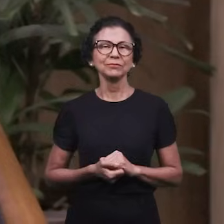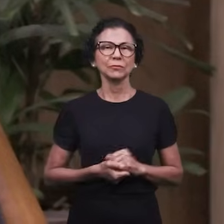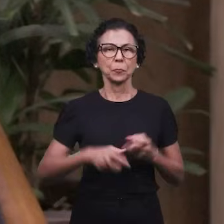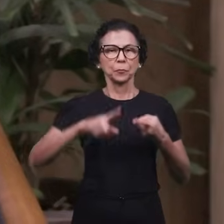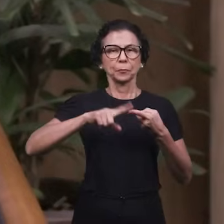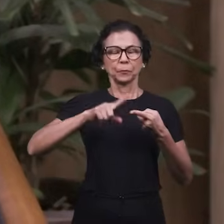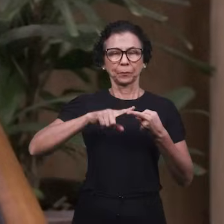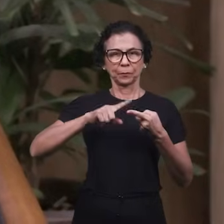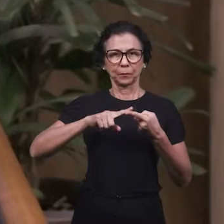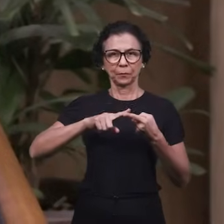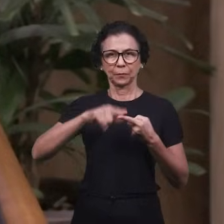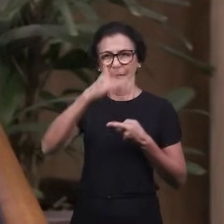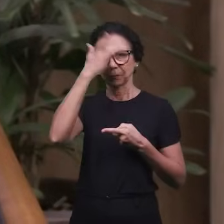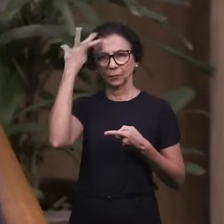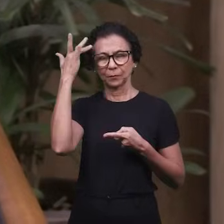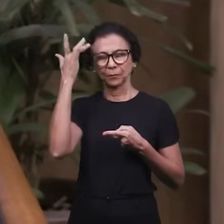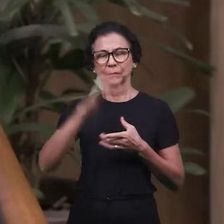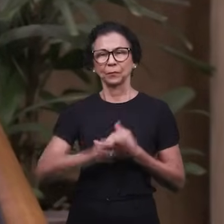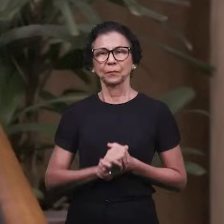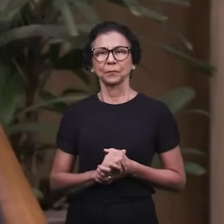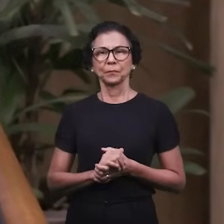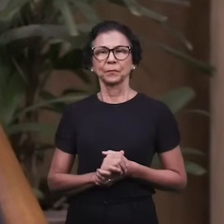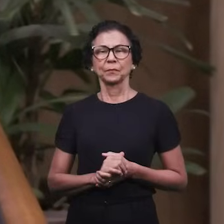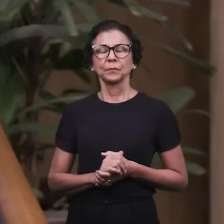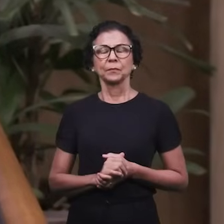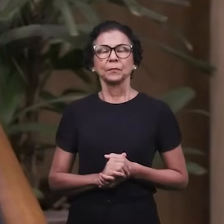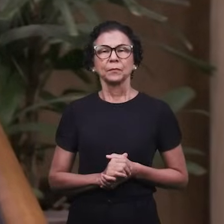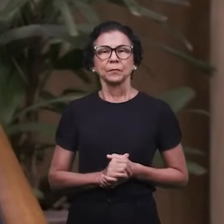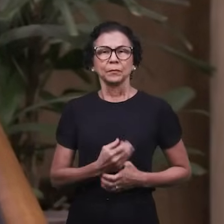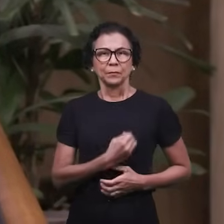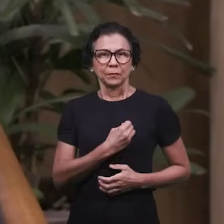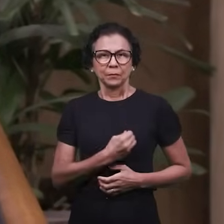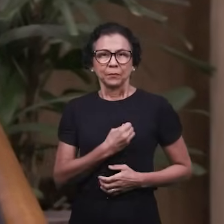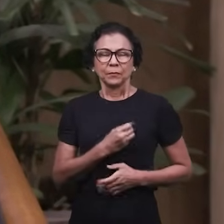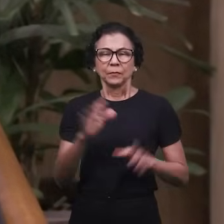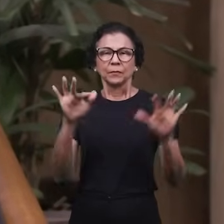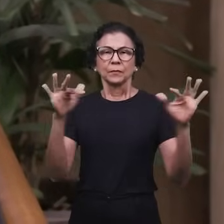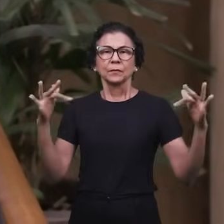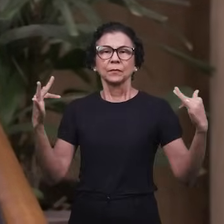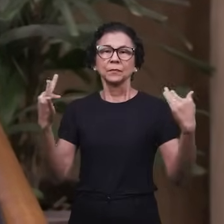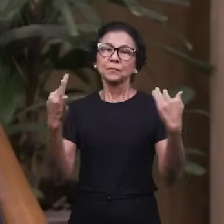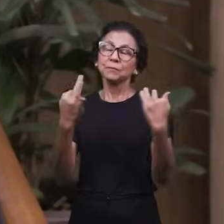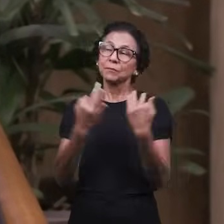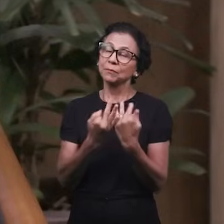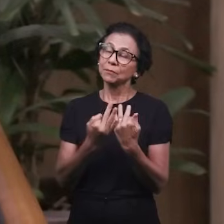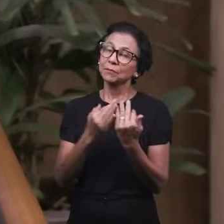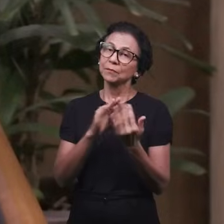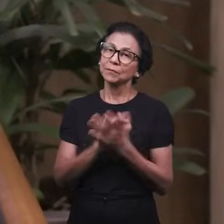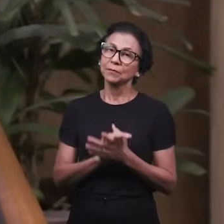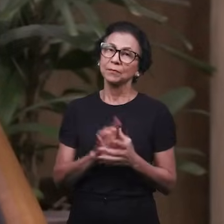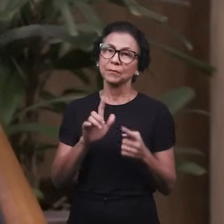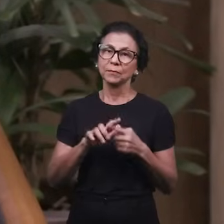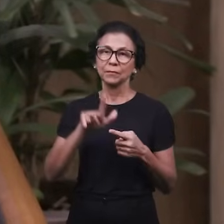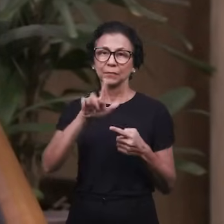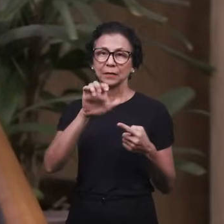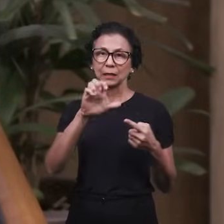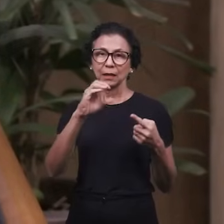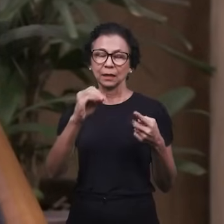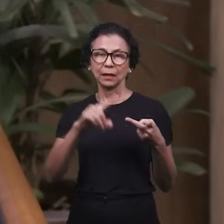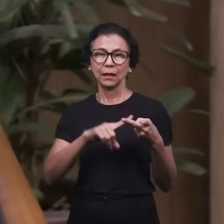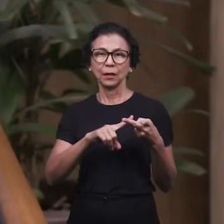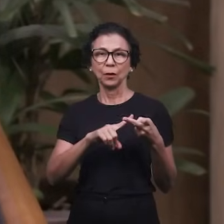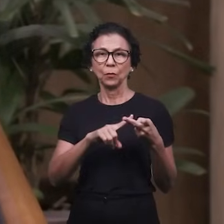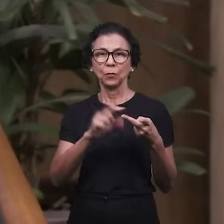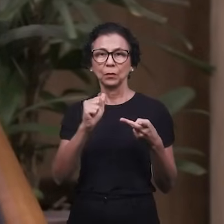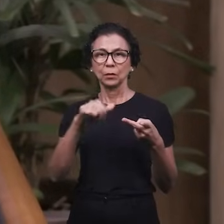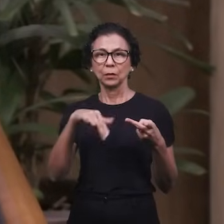A primeira participação que nós vamos mostrar para vocês é de uma família, o nosso irmão Léo, o nosso irmão Marco